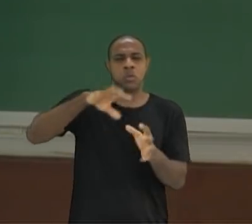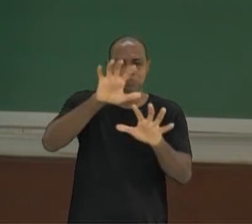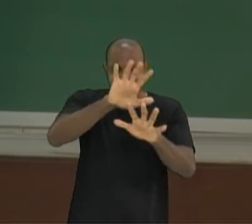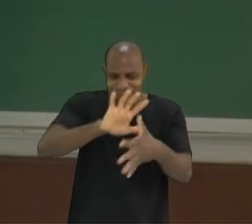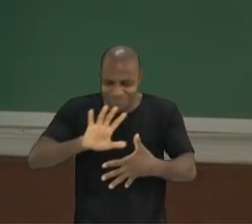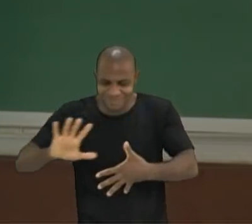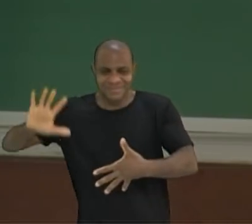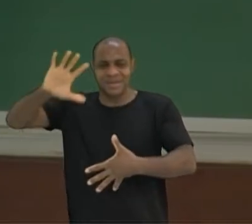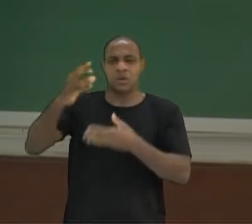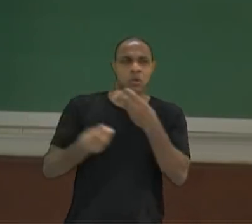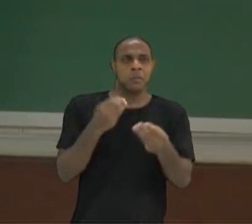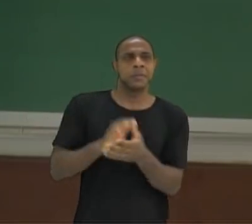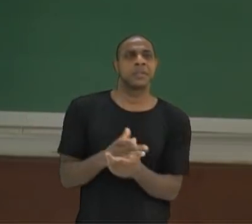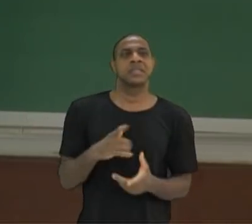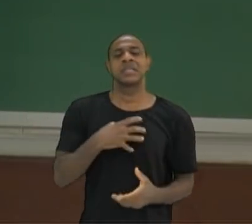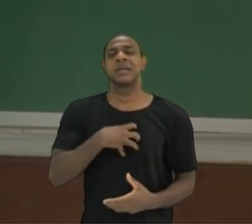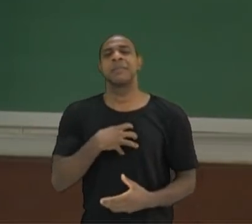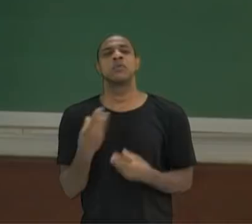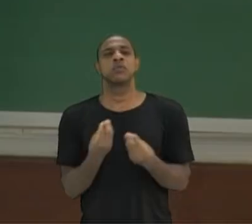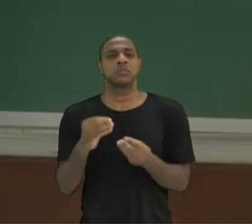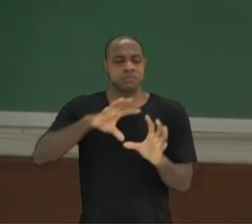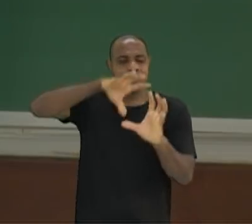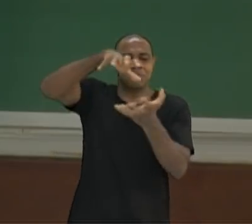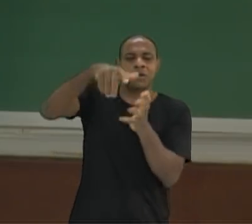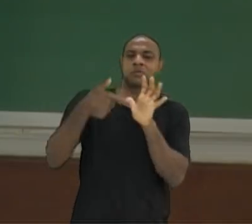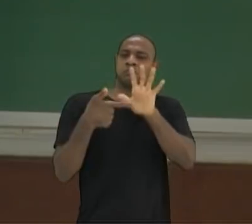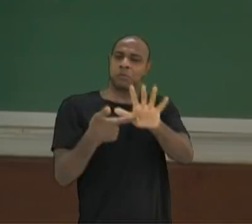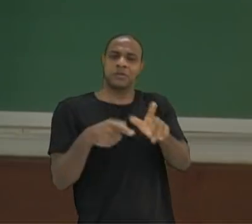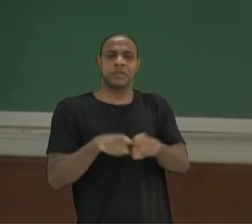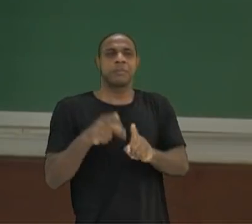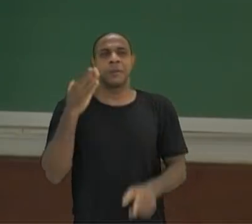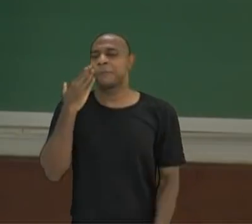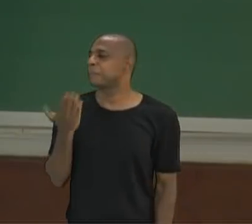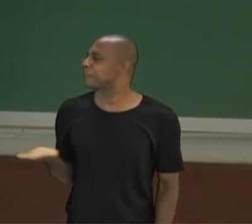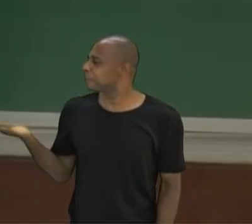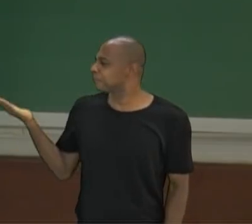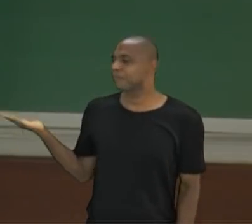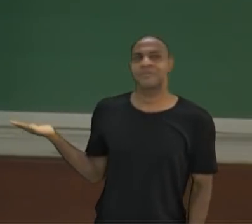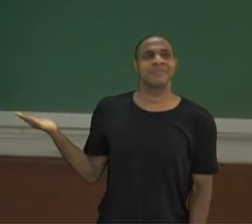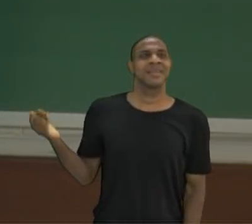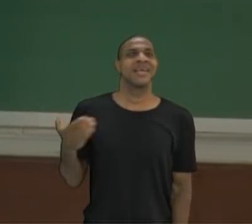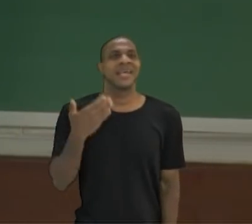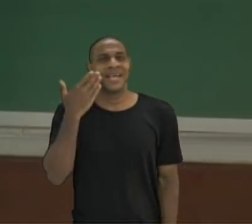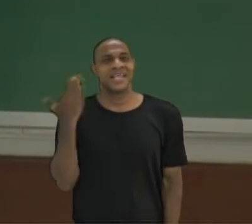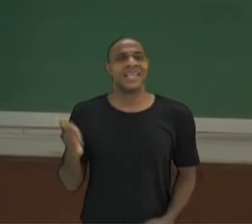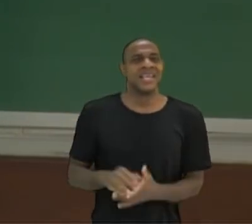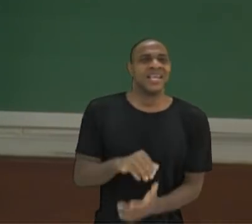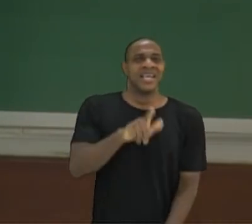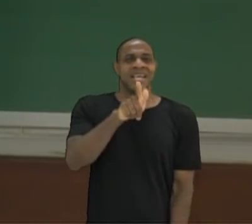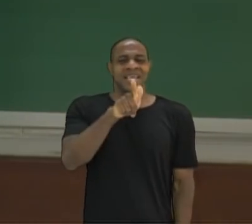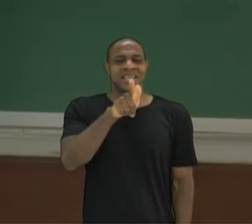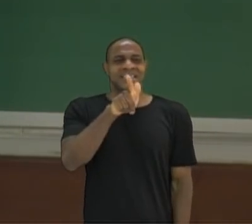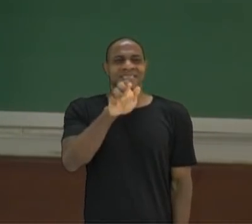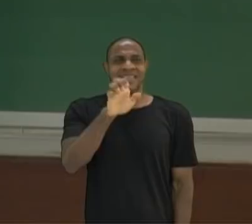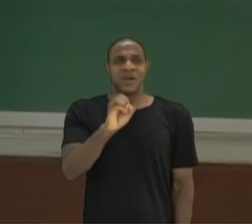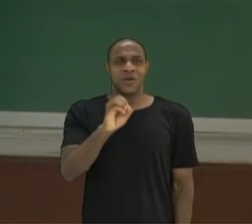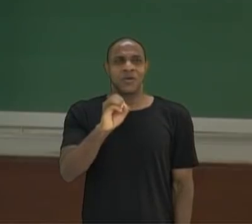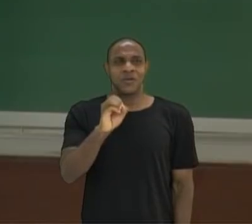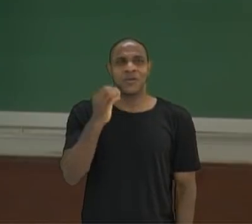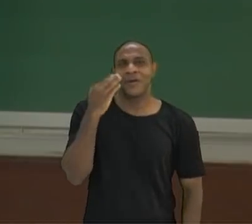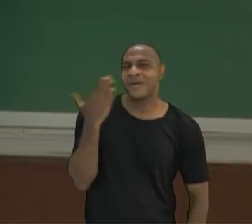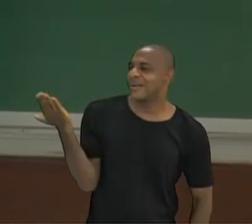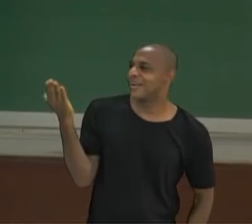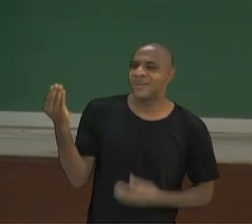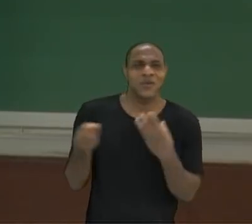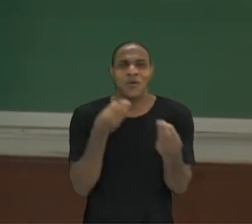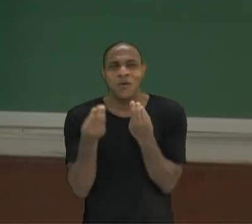contar, né, a forma que o planeta se apresenta. Essa forma geoidal, que não é algo